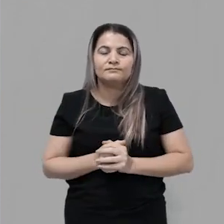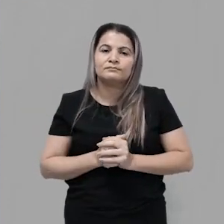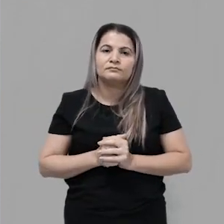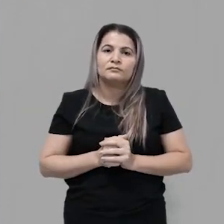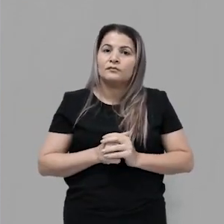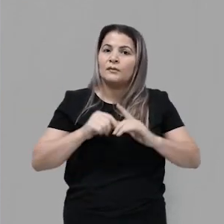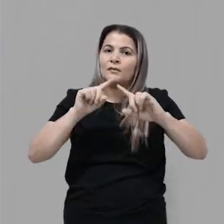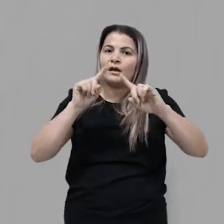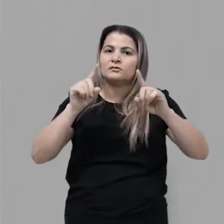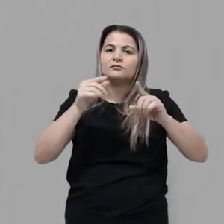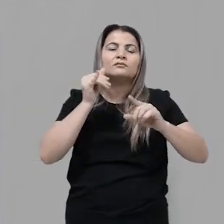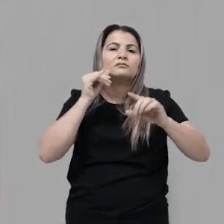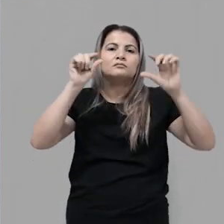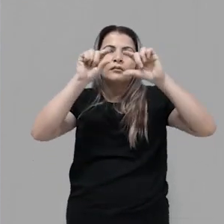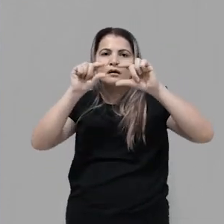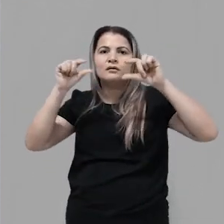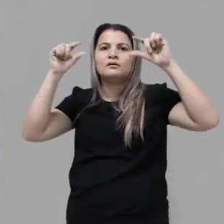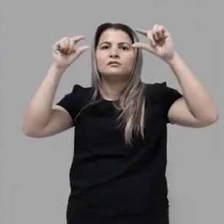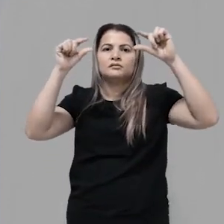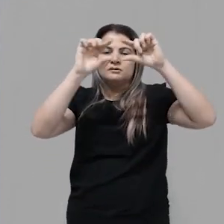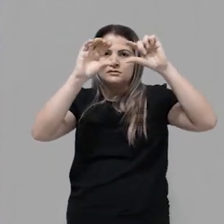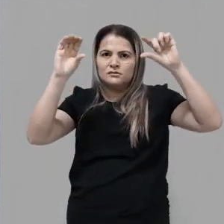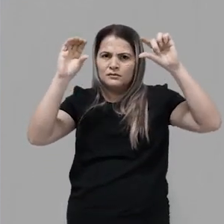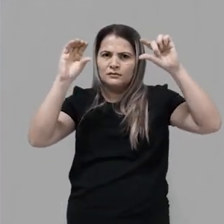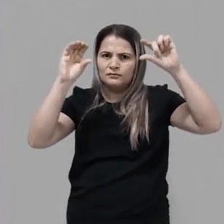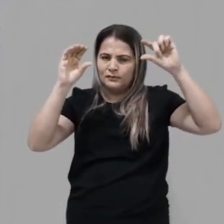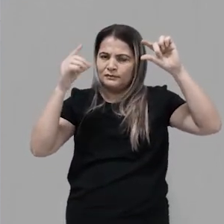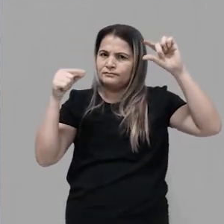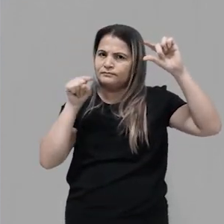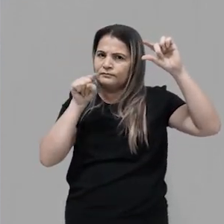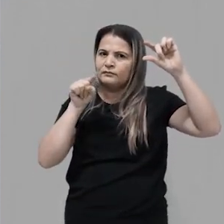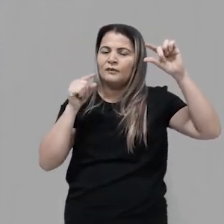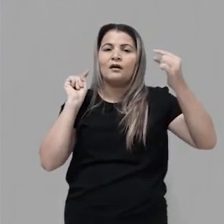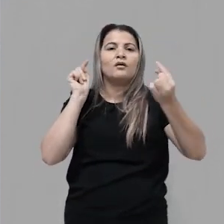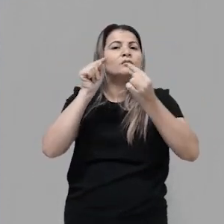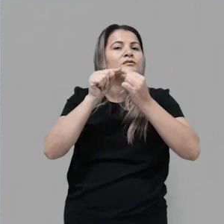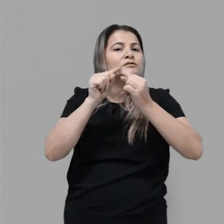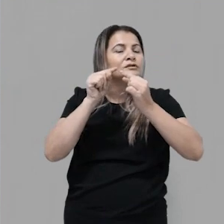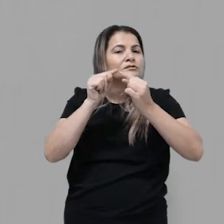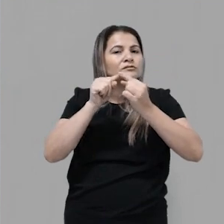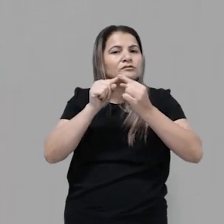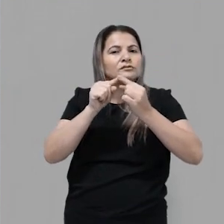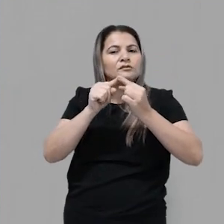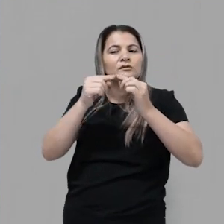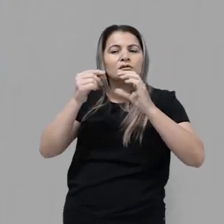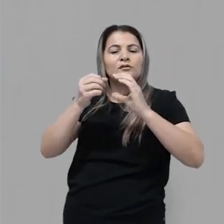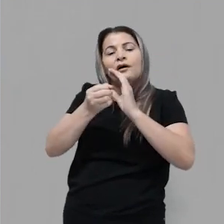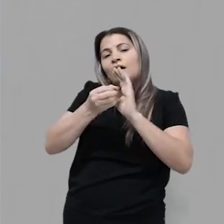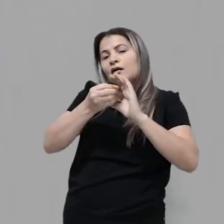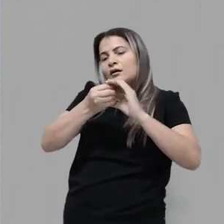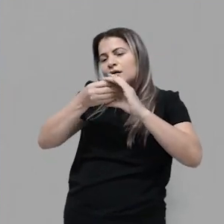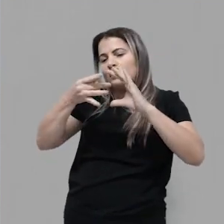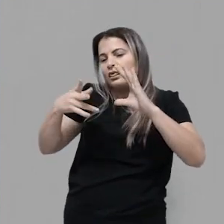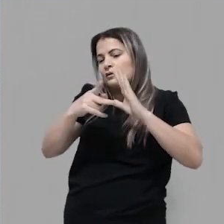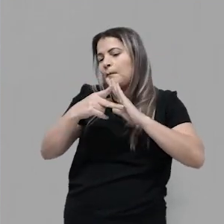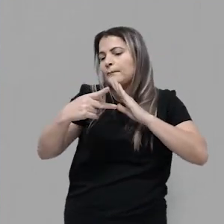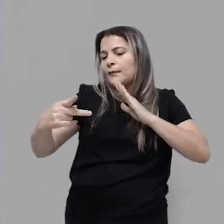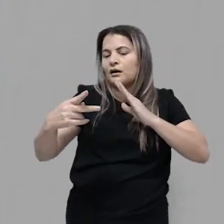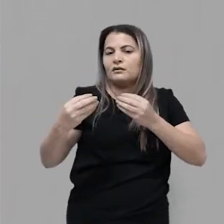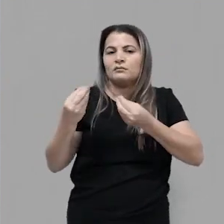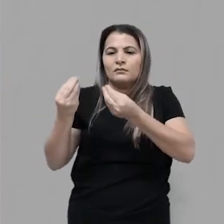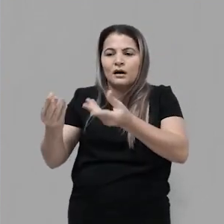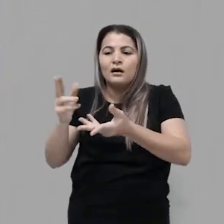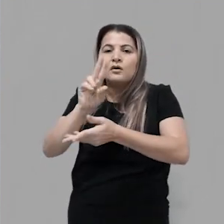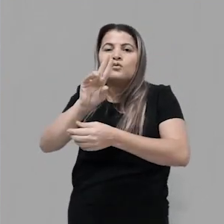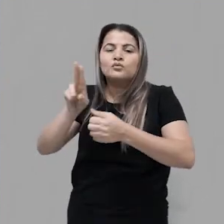dá característica, a gente chama de função atributiva, porque ele está atribuindo uma característica ao nome. Tá?